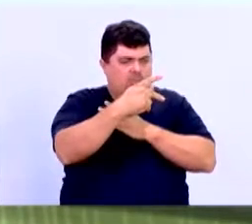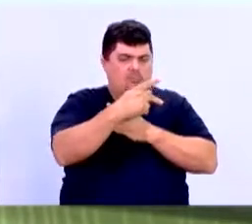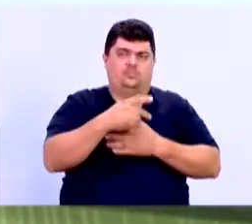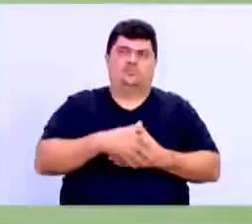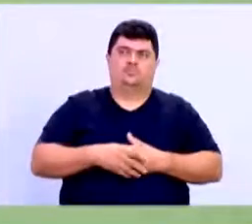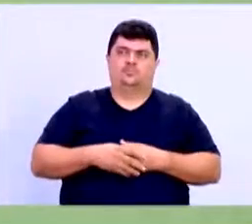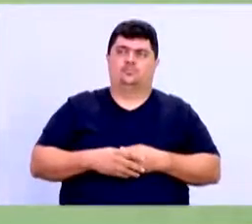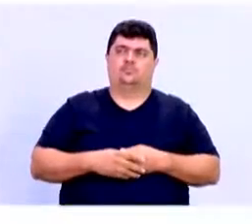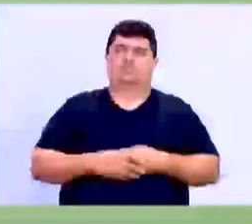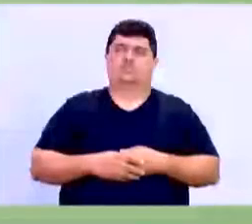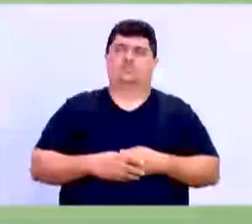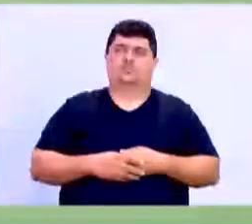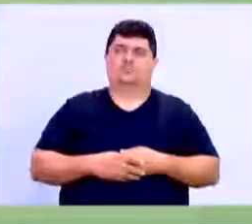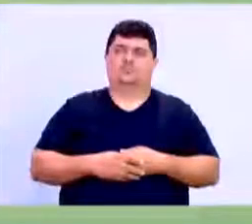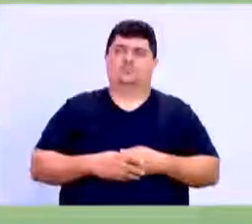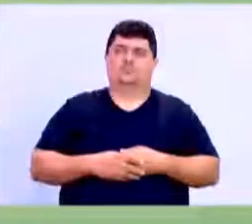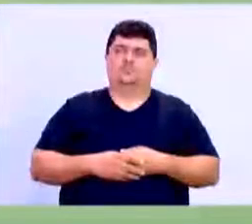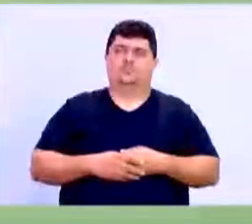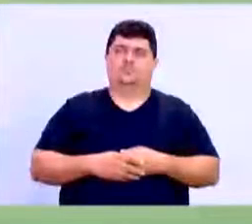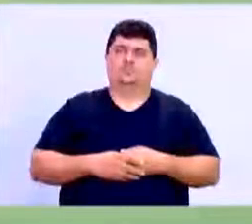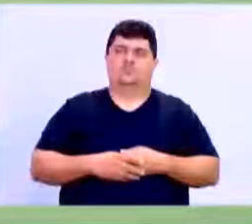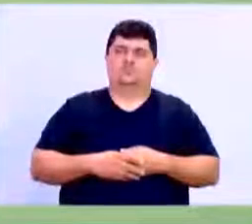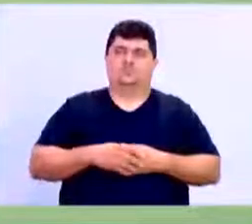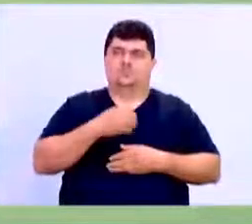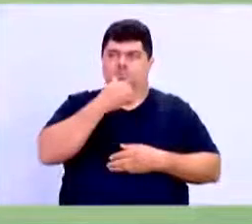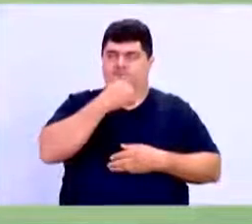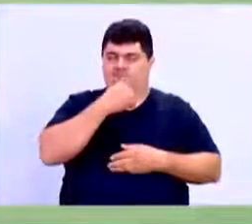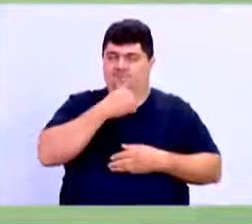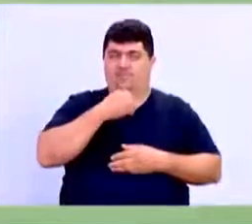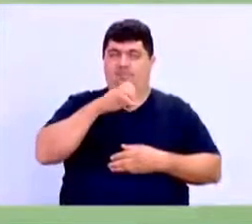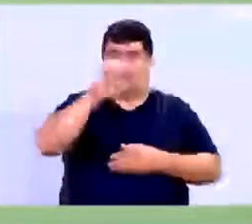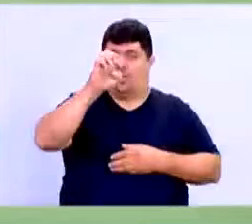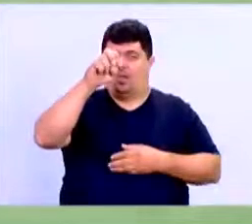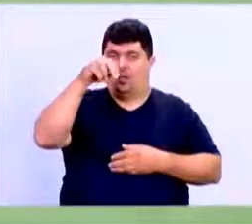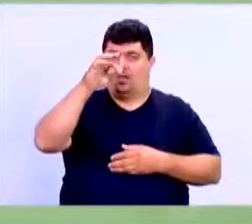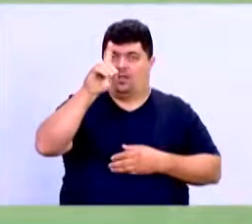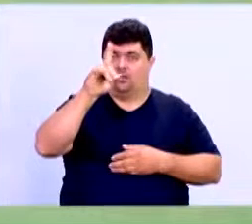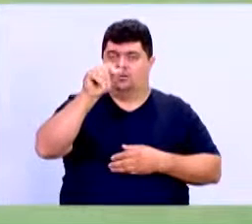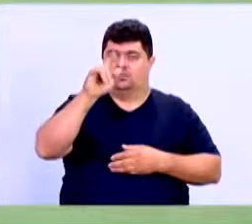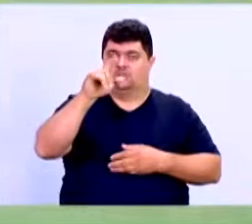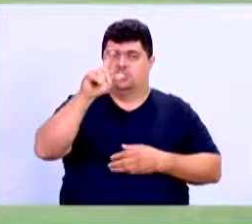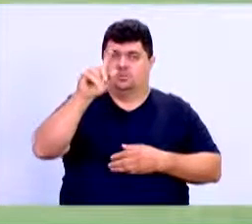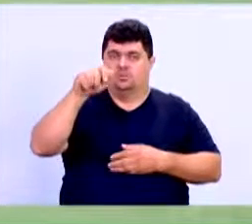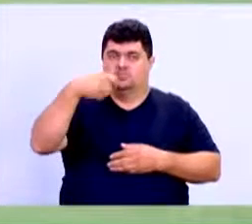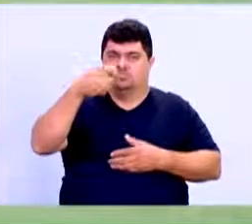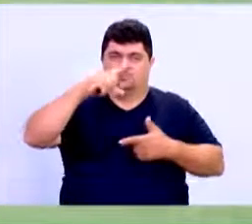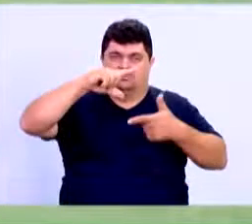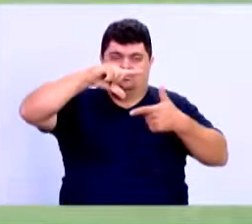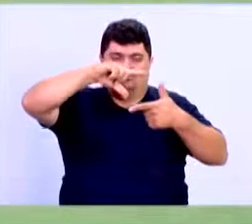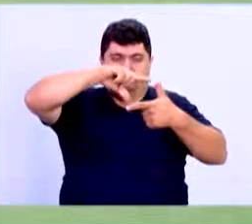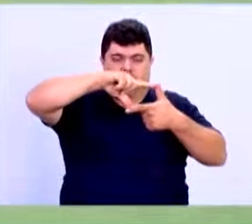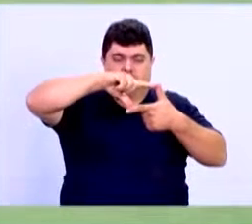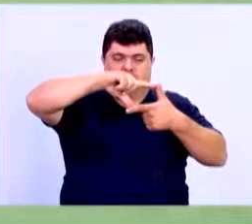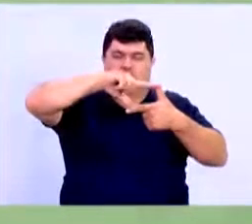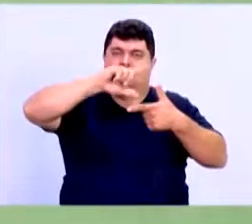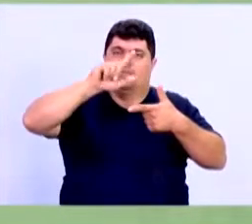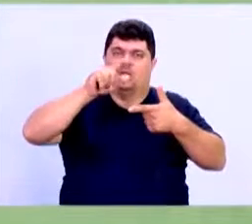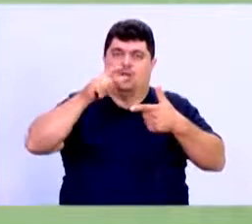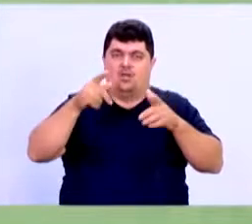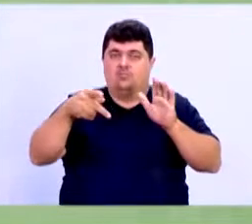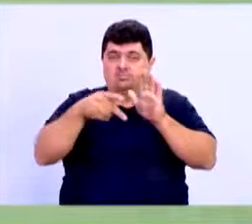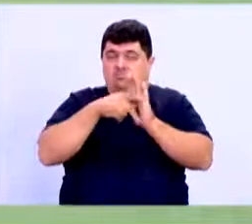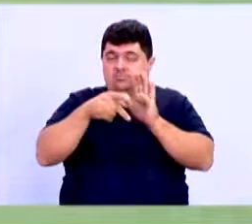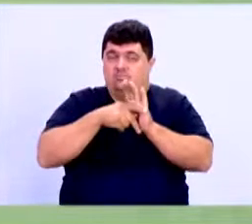elas. Então, aqui nós temos entidades. Como eu disse, eles são objetos ou partes envolvidas no